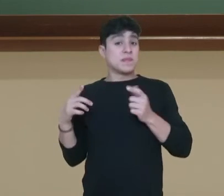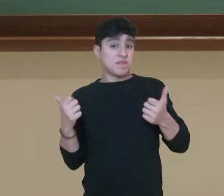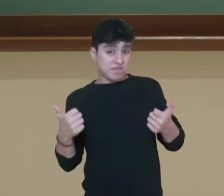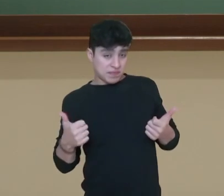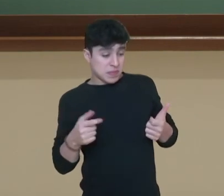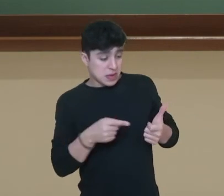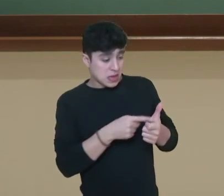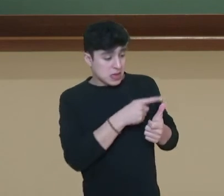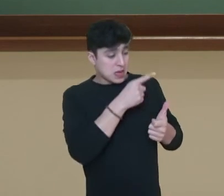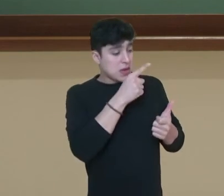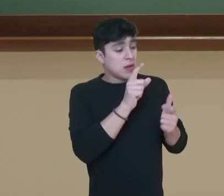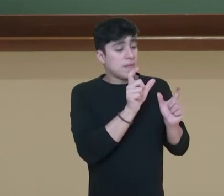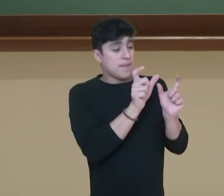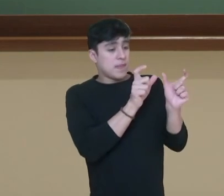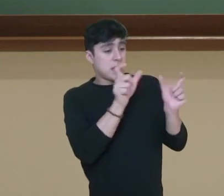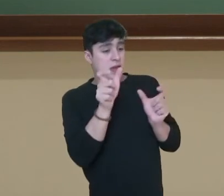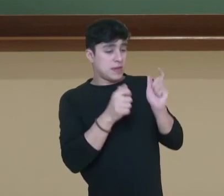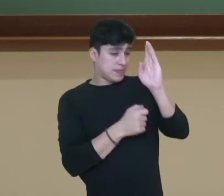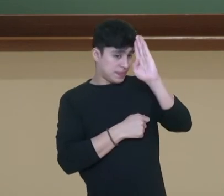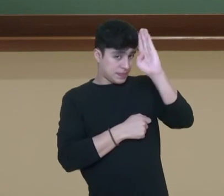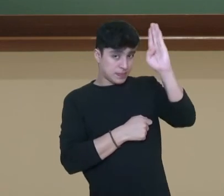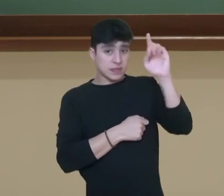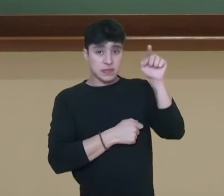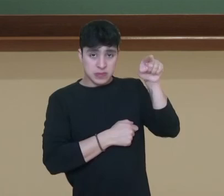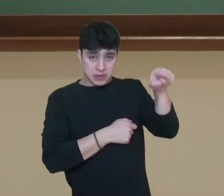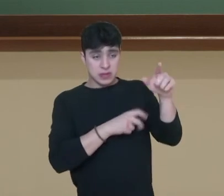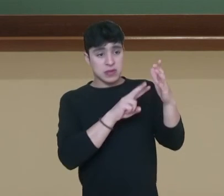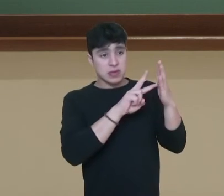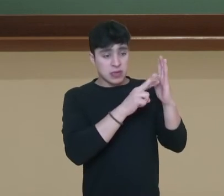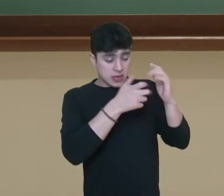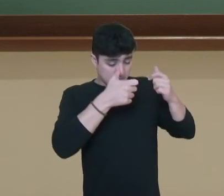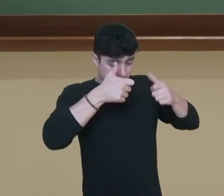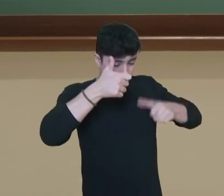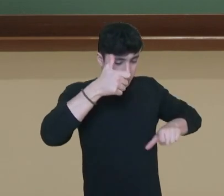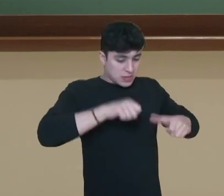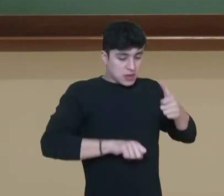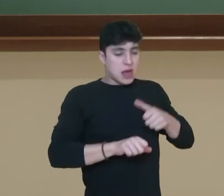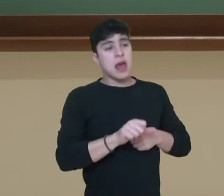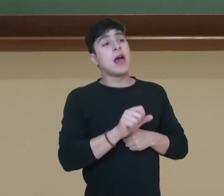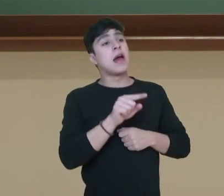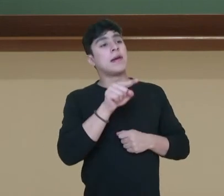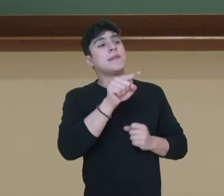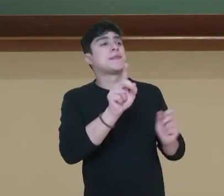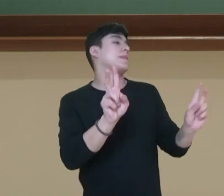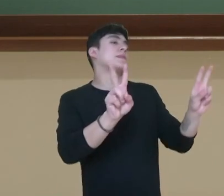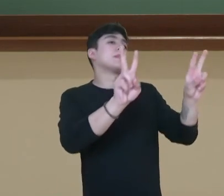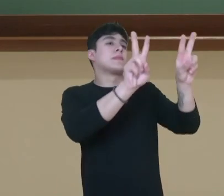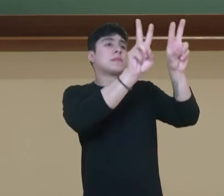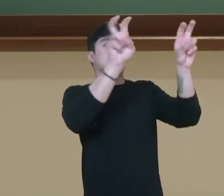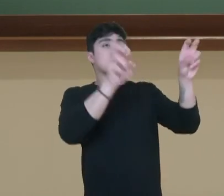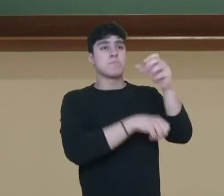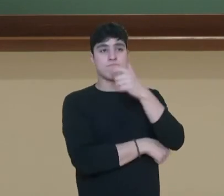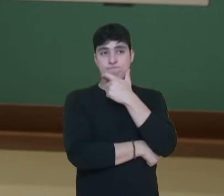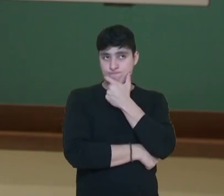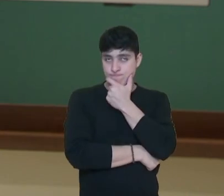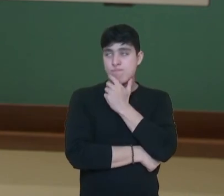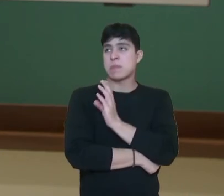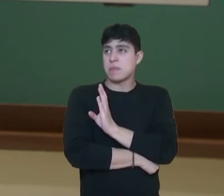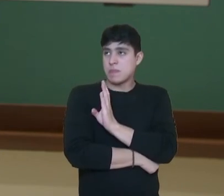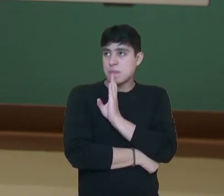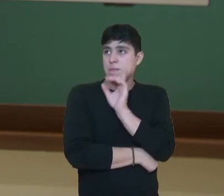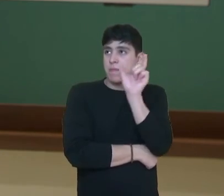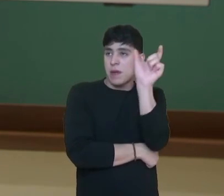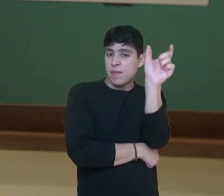algumas palavras-chave. Essa é uma maneira de se autoavaliar, né? Então, você ia pensar o que eu já sei sobre um determinado conteúdo.